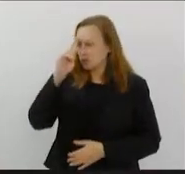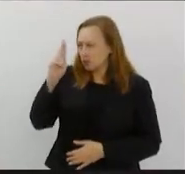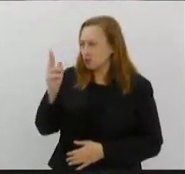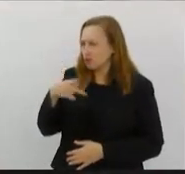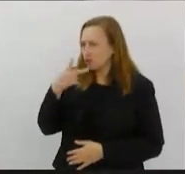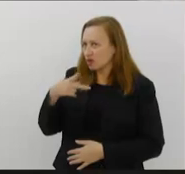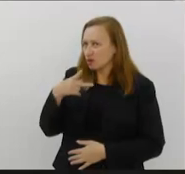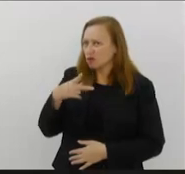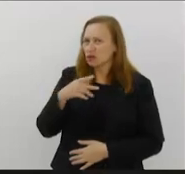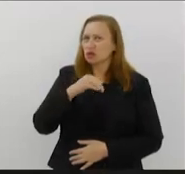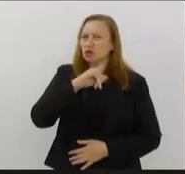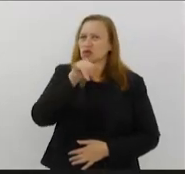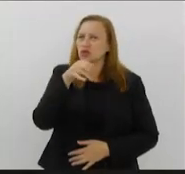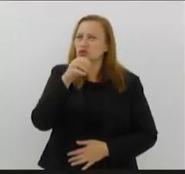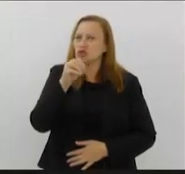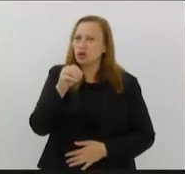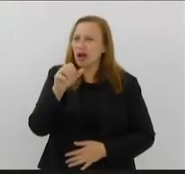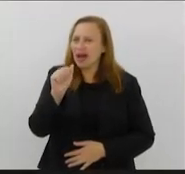Johari Silva,